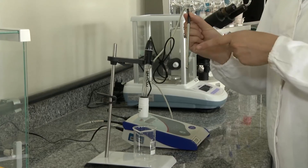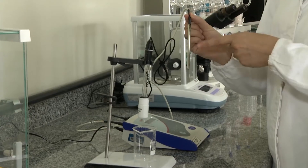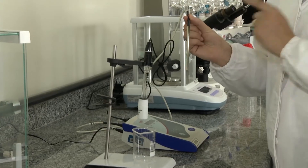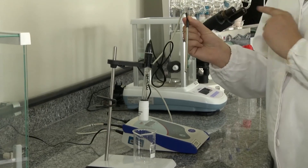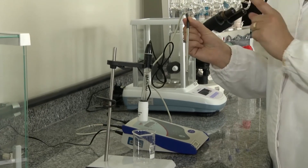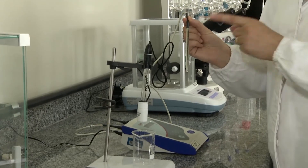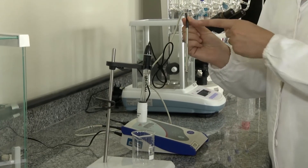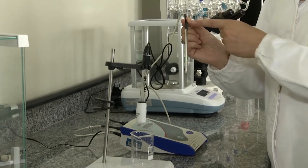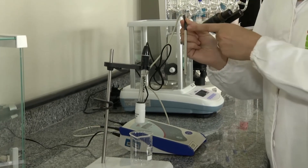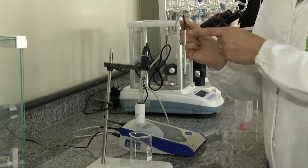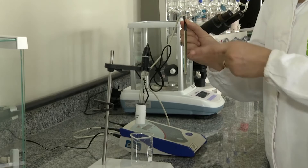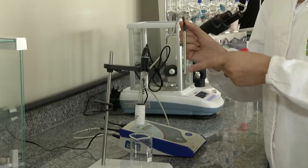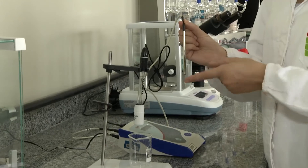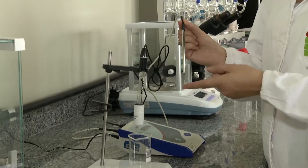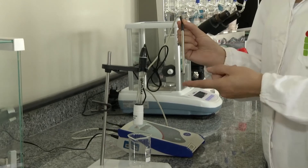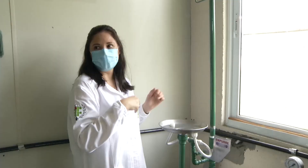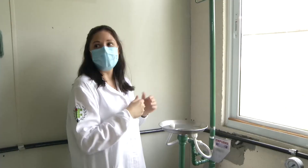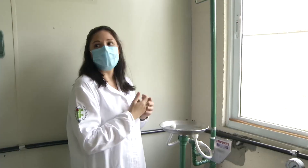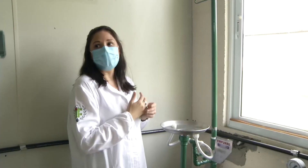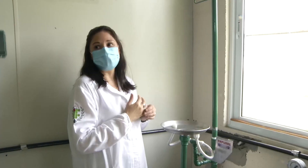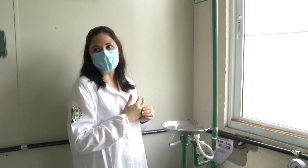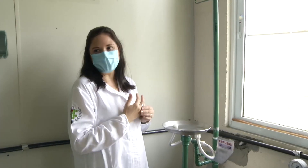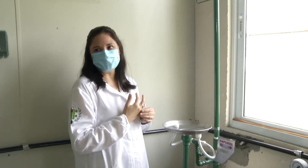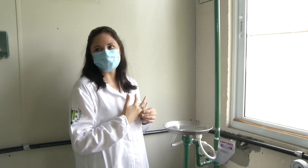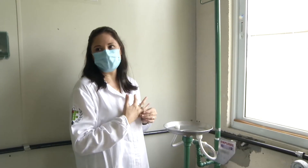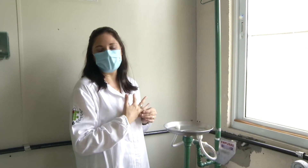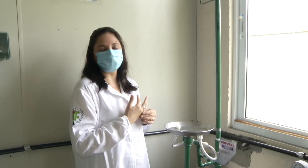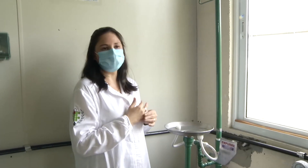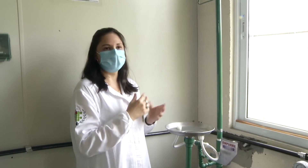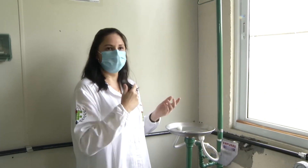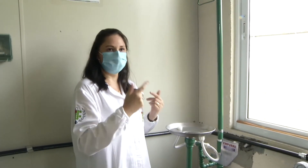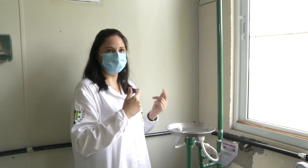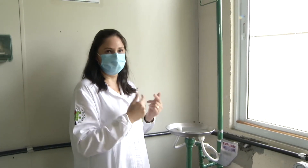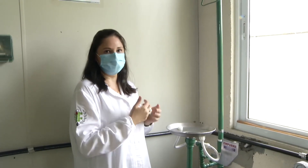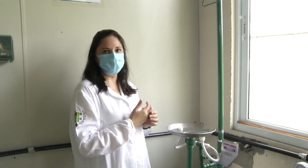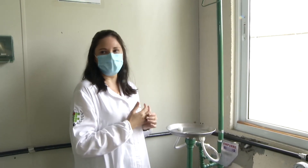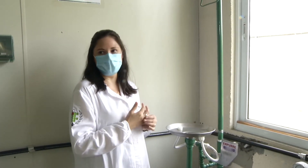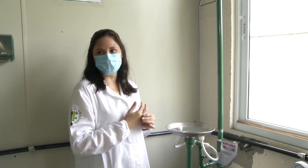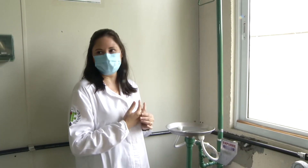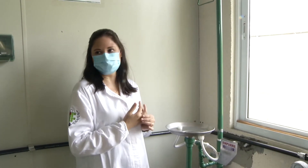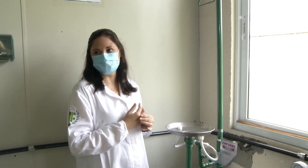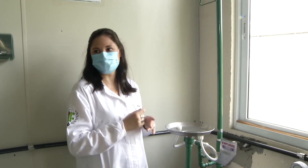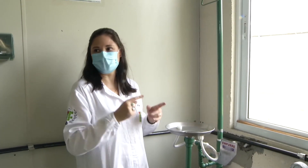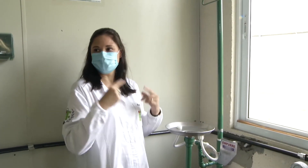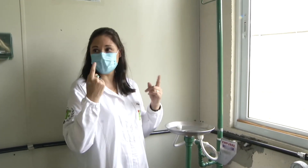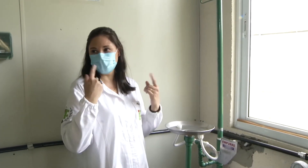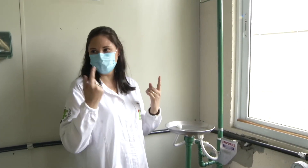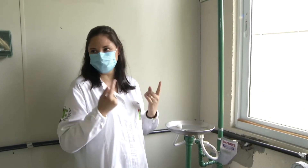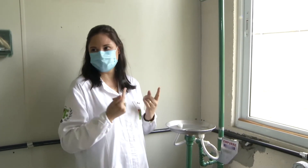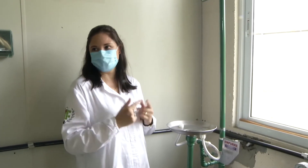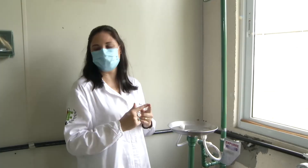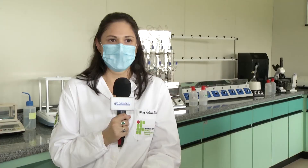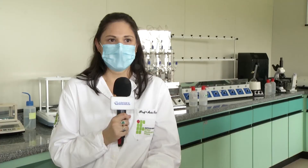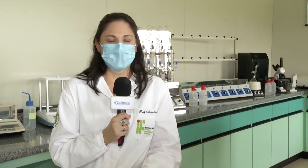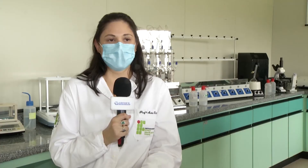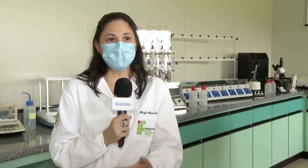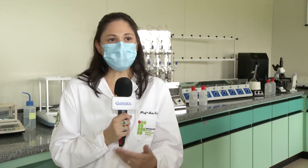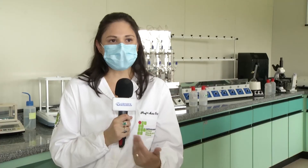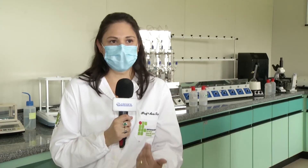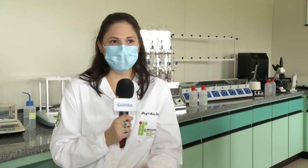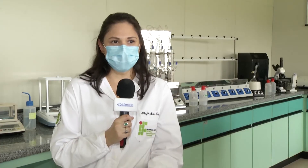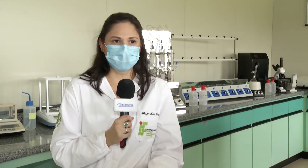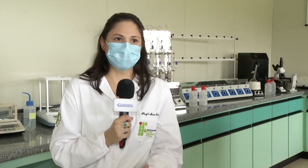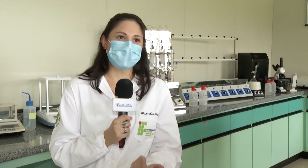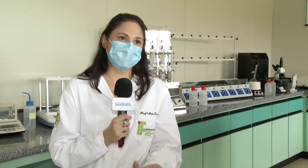além de políticas públicas de valorização, é preciso uma mudança cultural sobre o papel da mulher na sociedade. Por